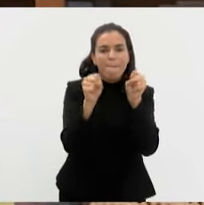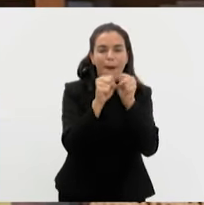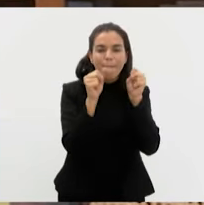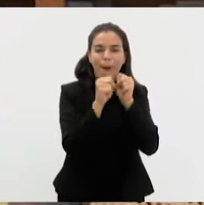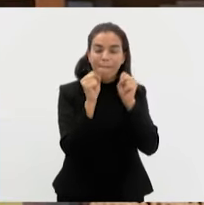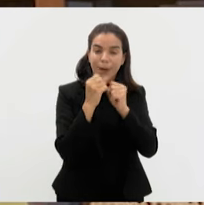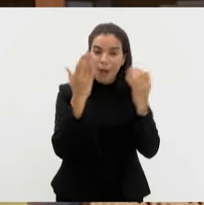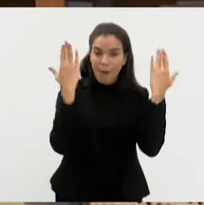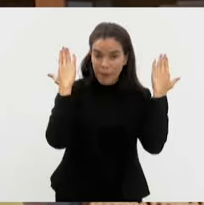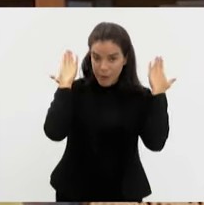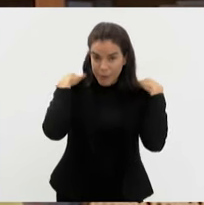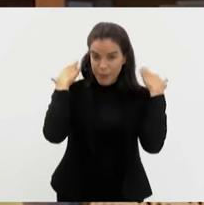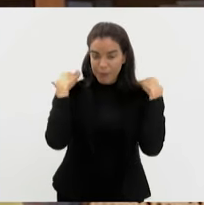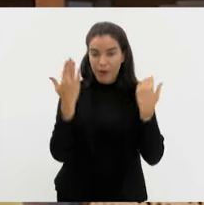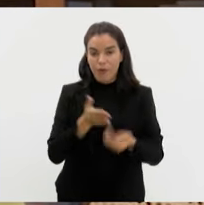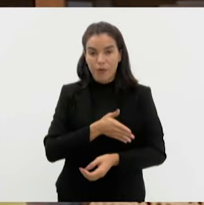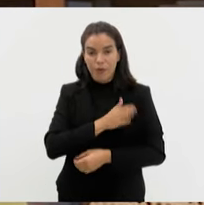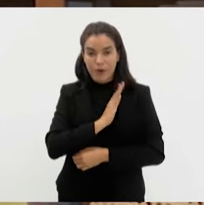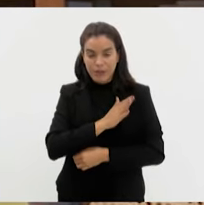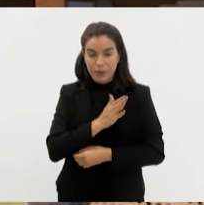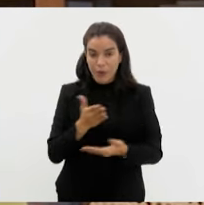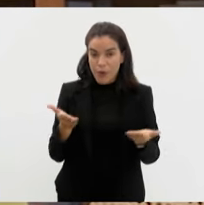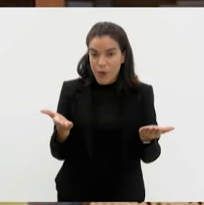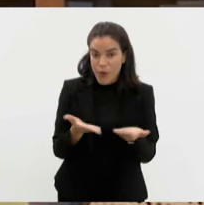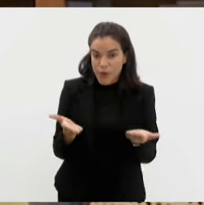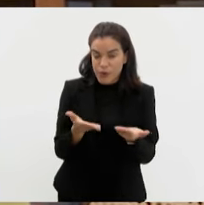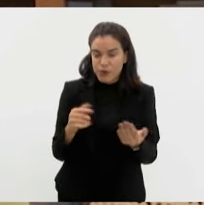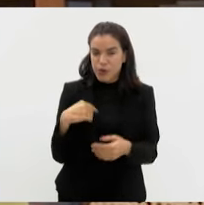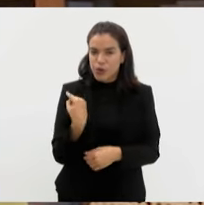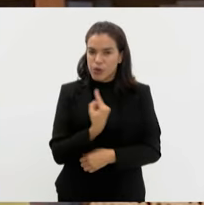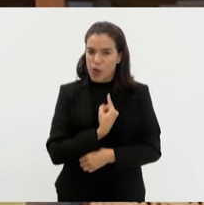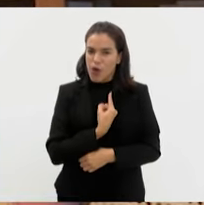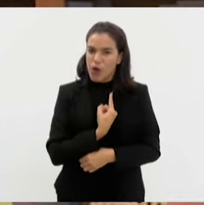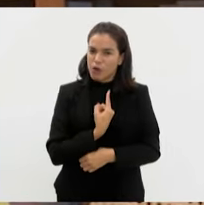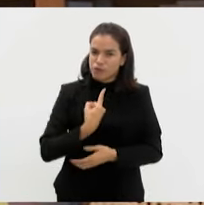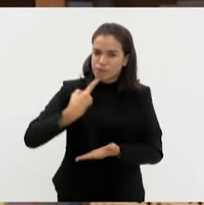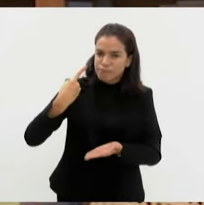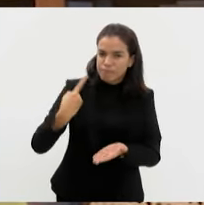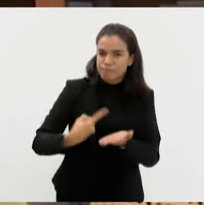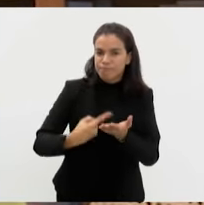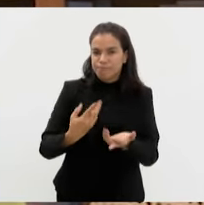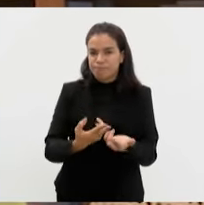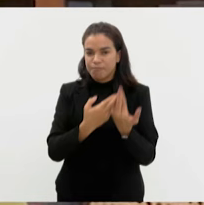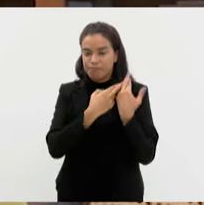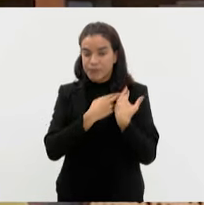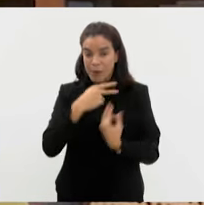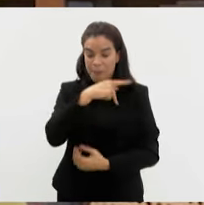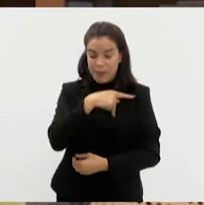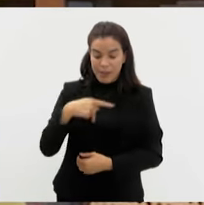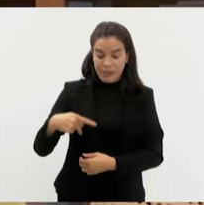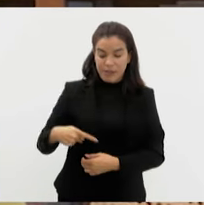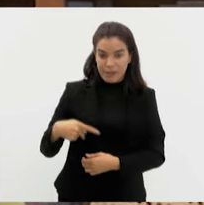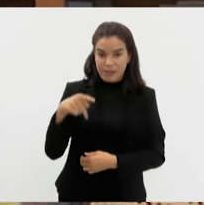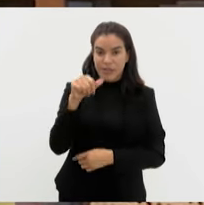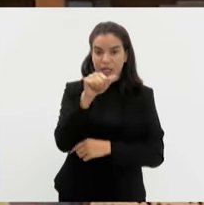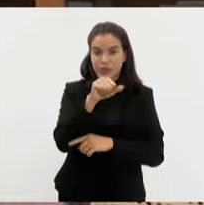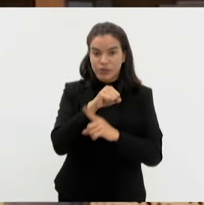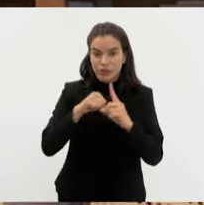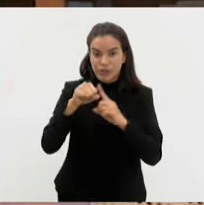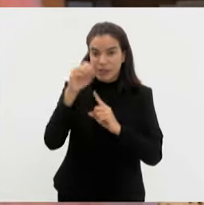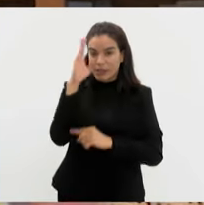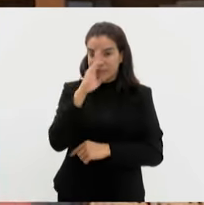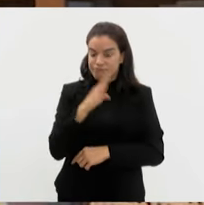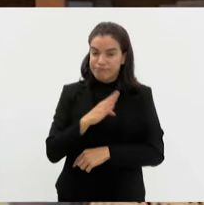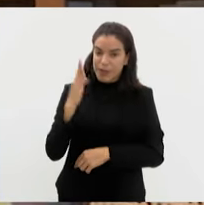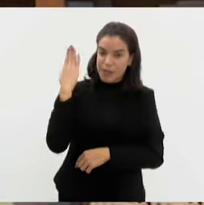faz tudo isso. Então, hoje, o nosso compromisso como presidente da Sociedade Brasileira de Pneumologia é